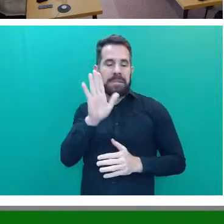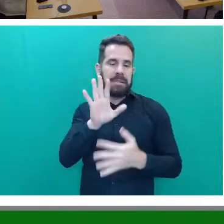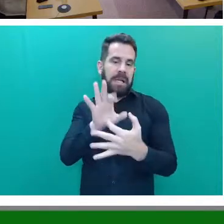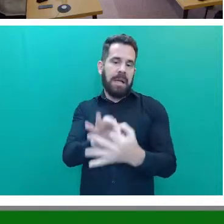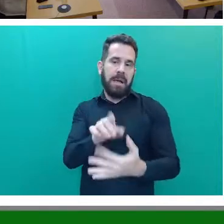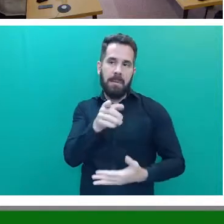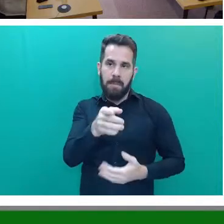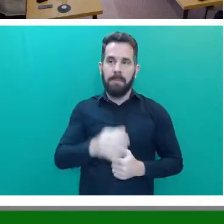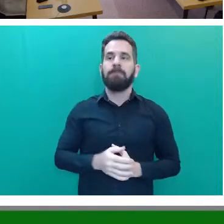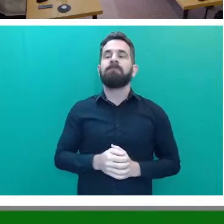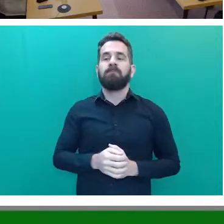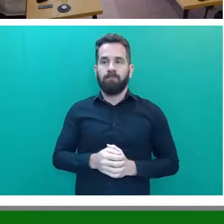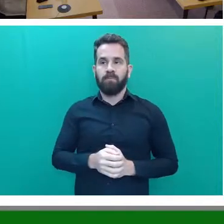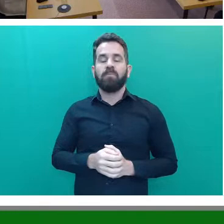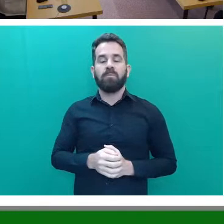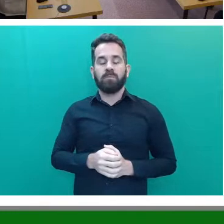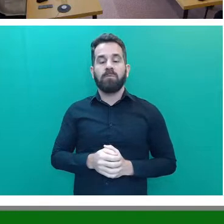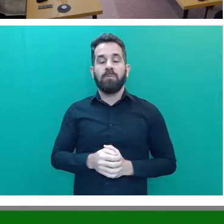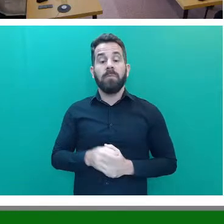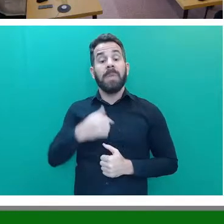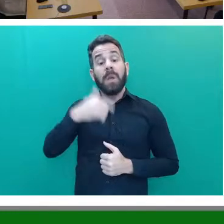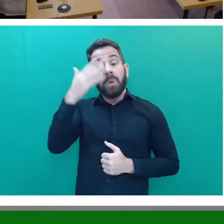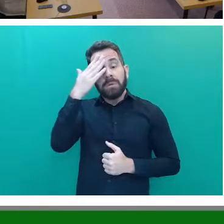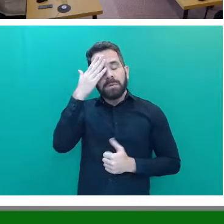São questionamentos não